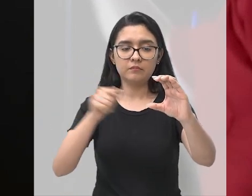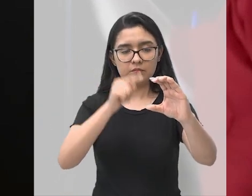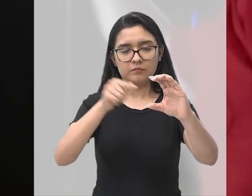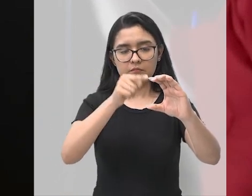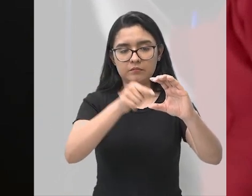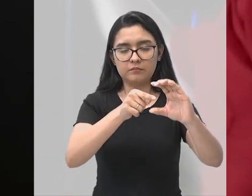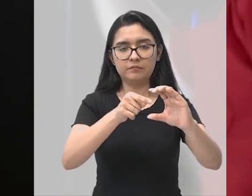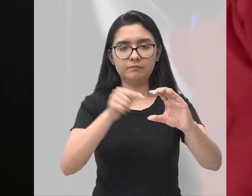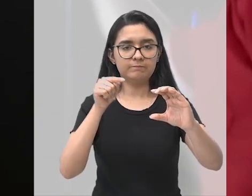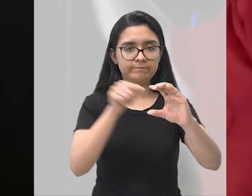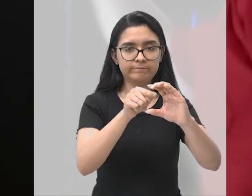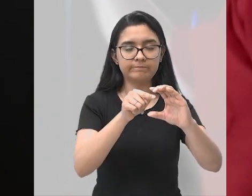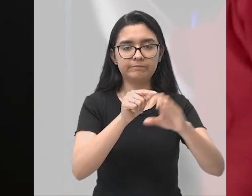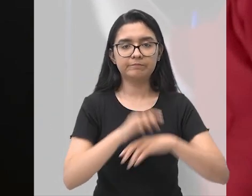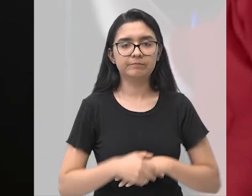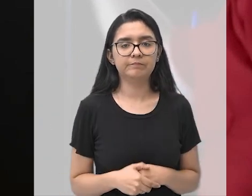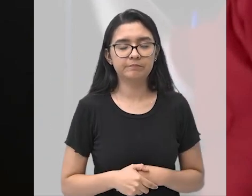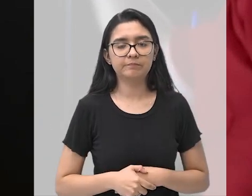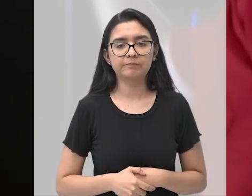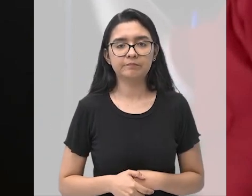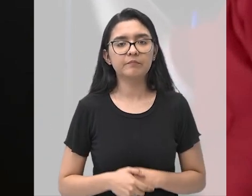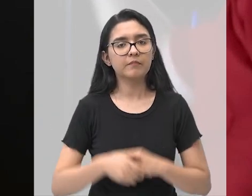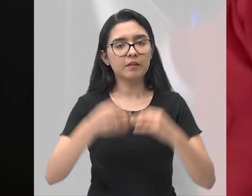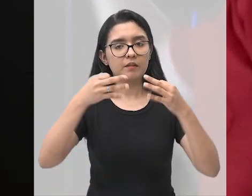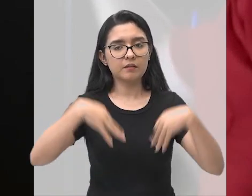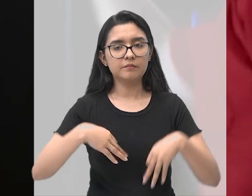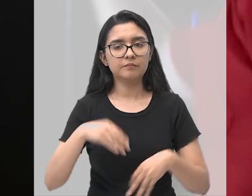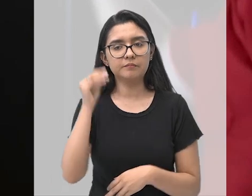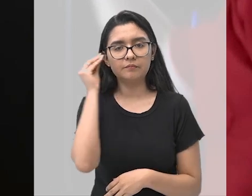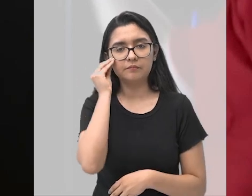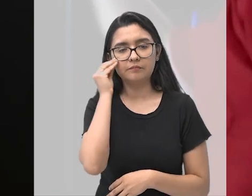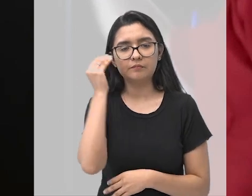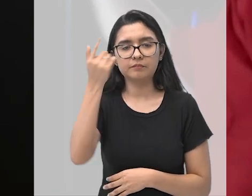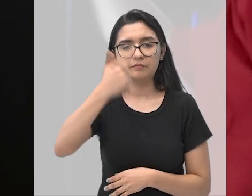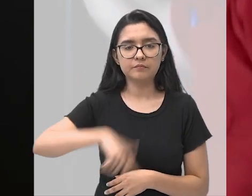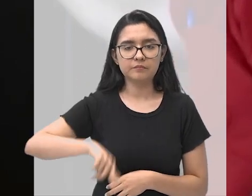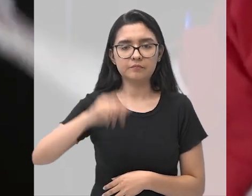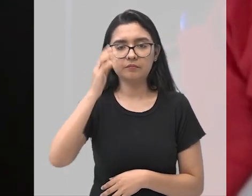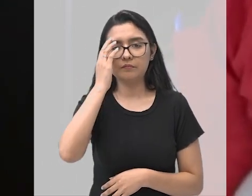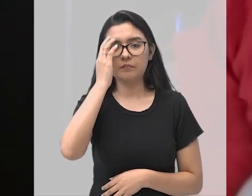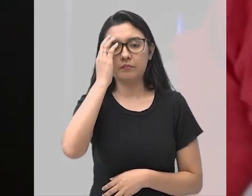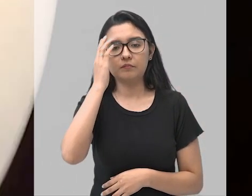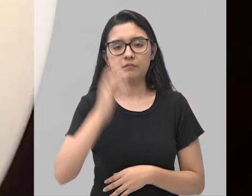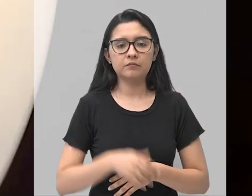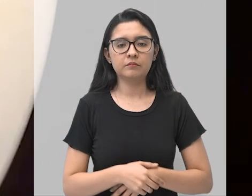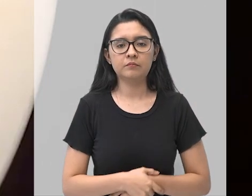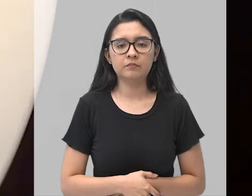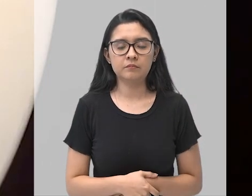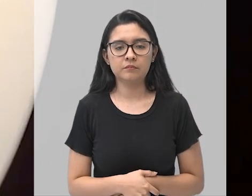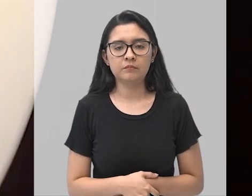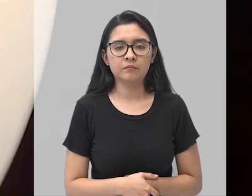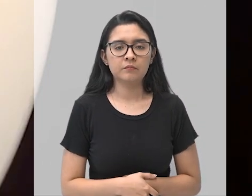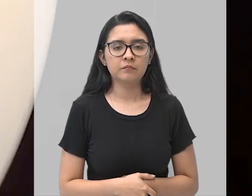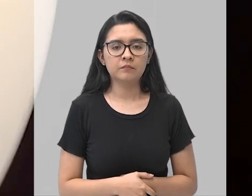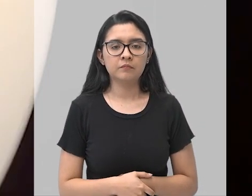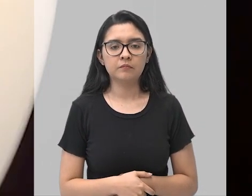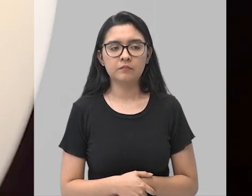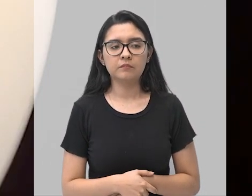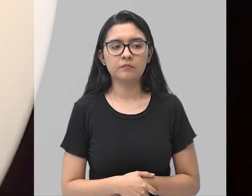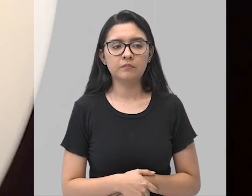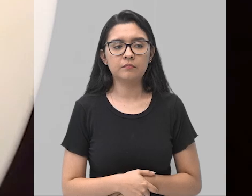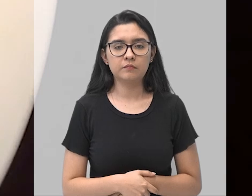ali fortemente, como se ele estivesse varrendo. Para que serve mesmo essa vassoura? para diminuir o atrito da pedra de granito